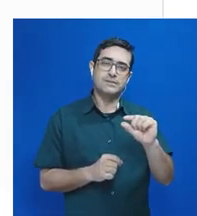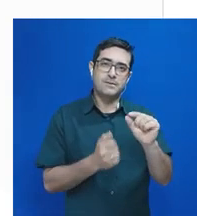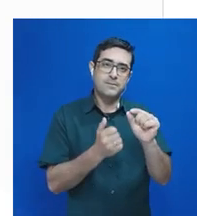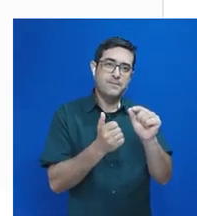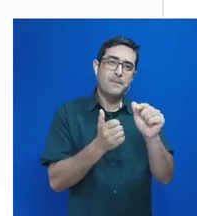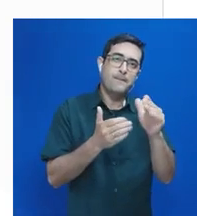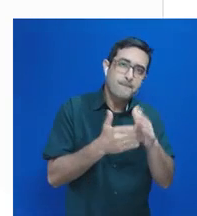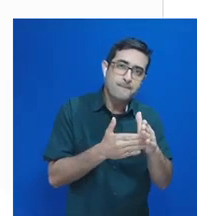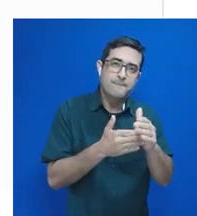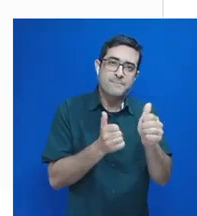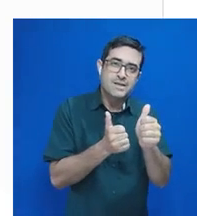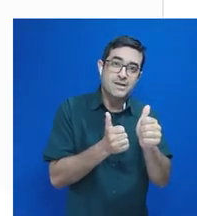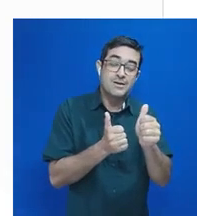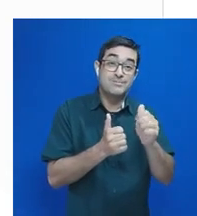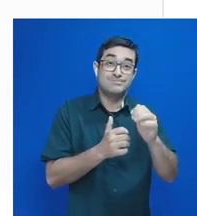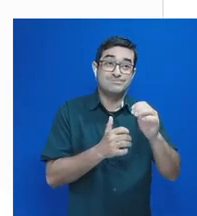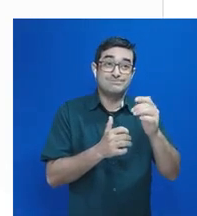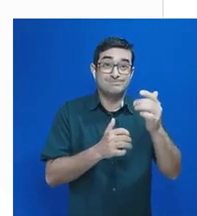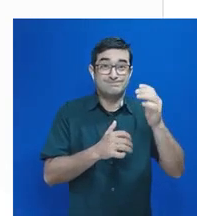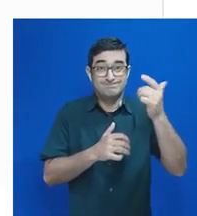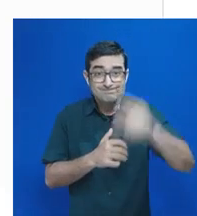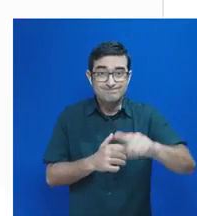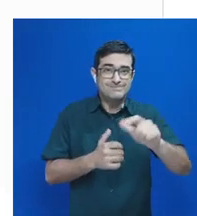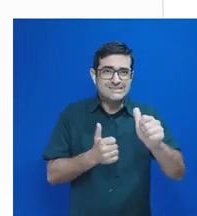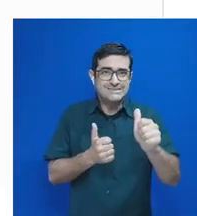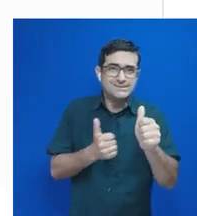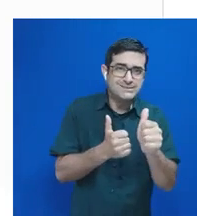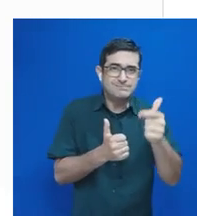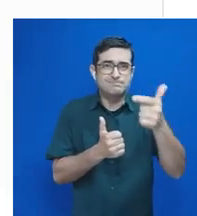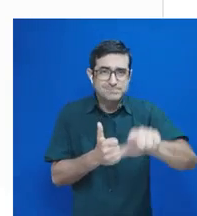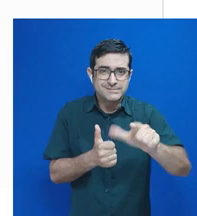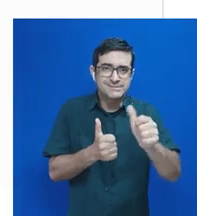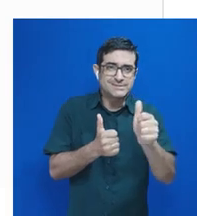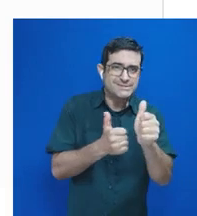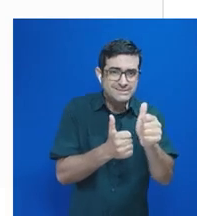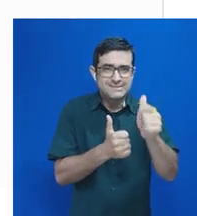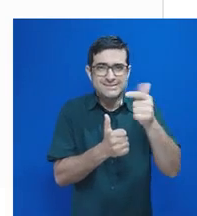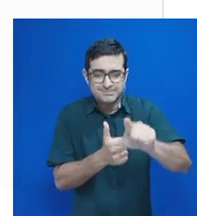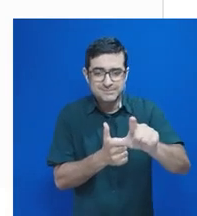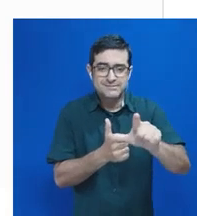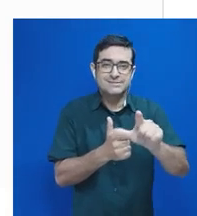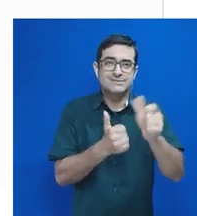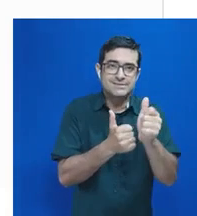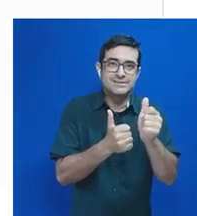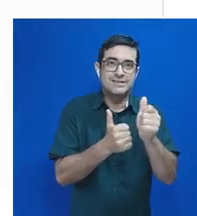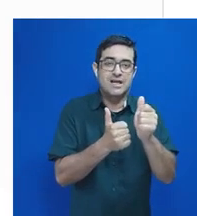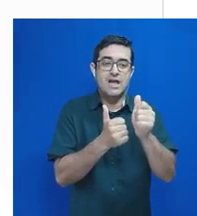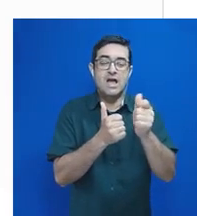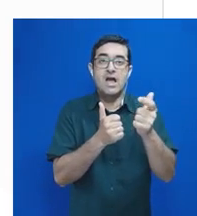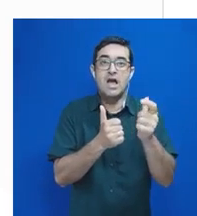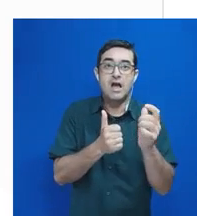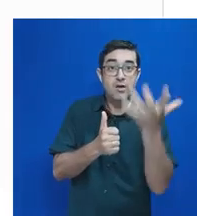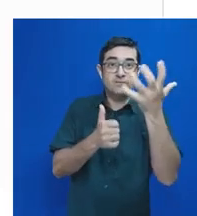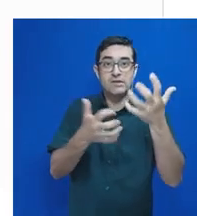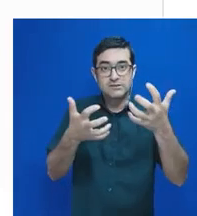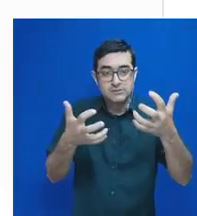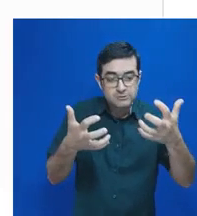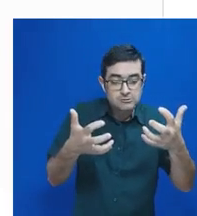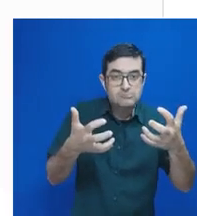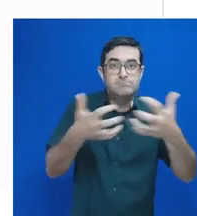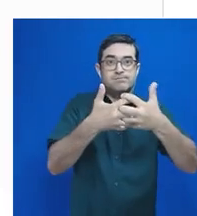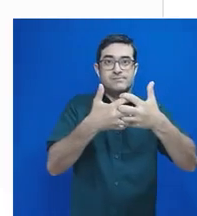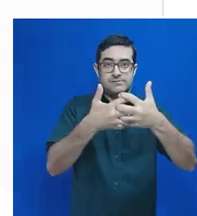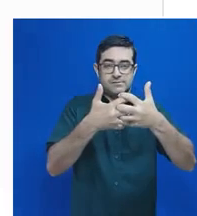um mínimo. Se eu tentar aproximar mais, o que vai acontecer? Ocorre a interação entre os